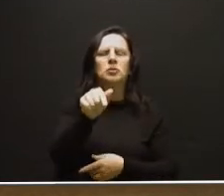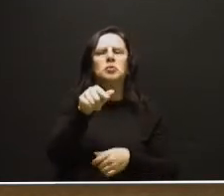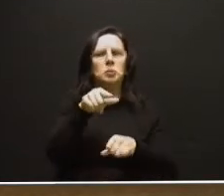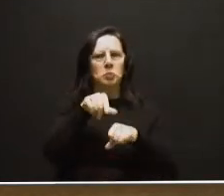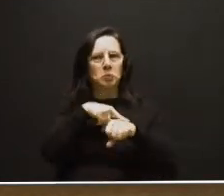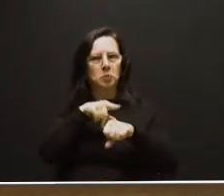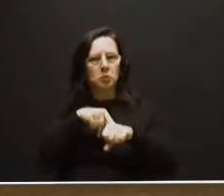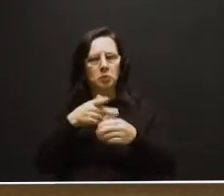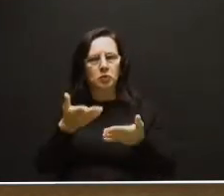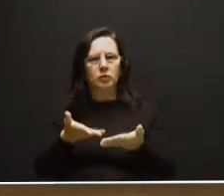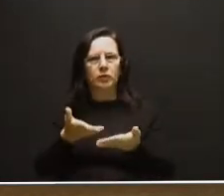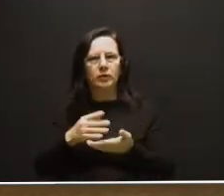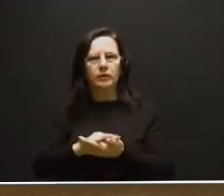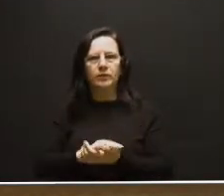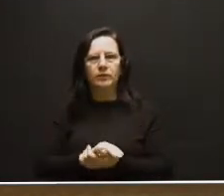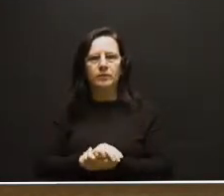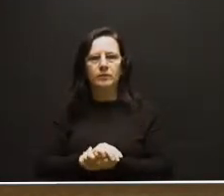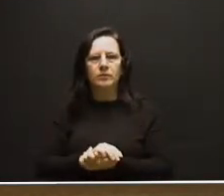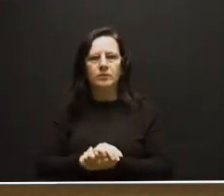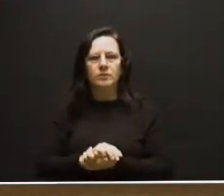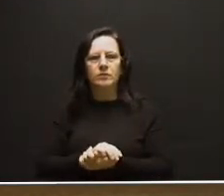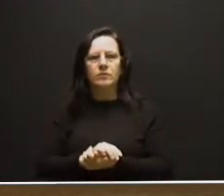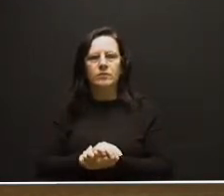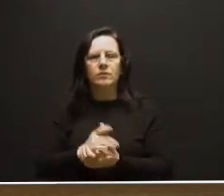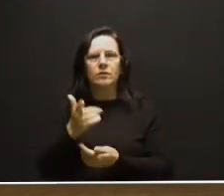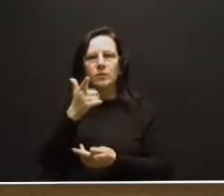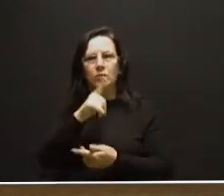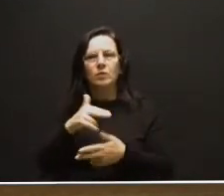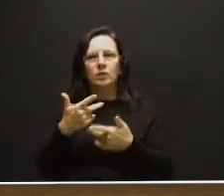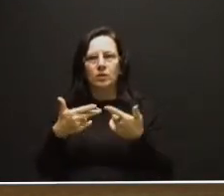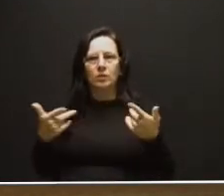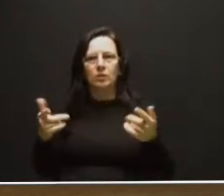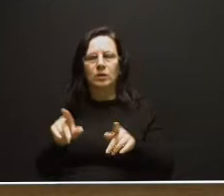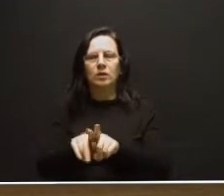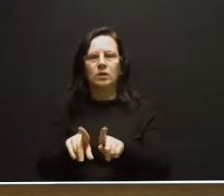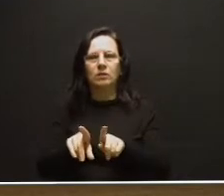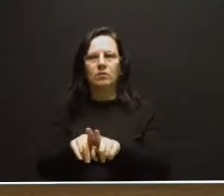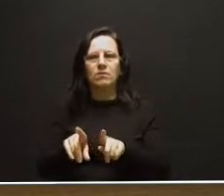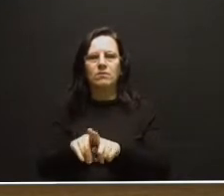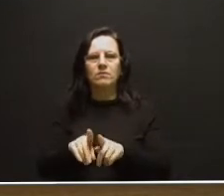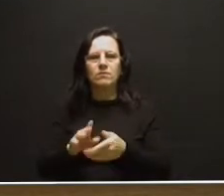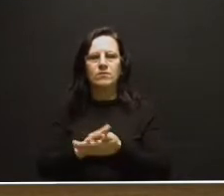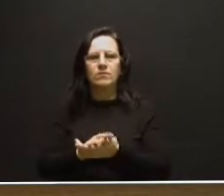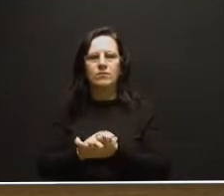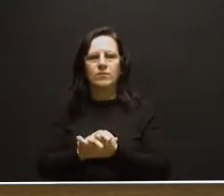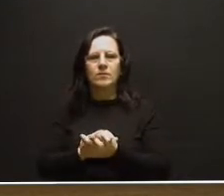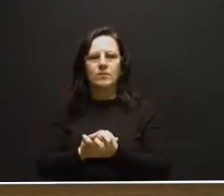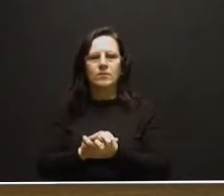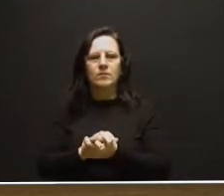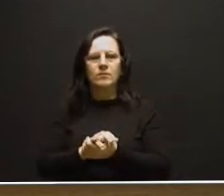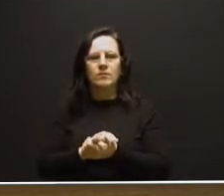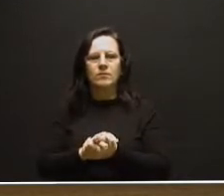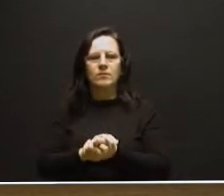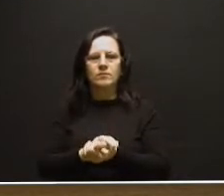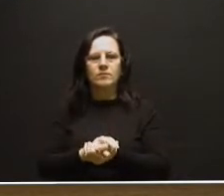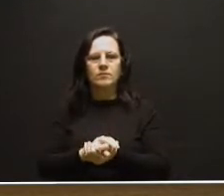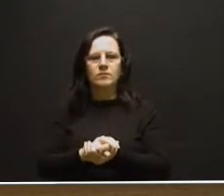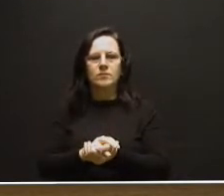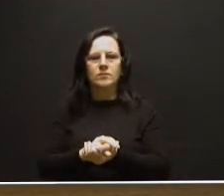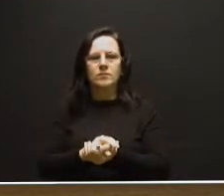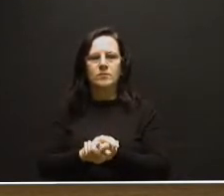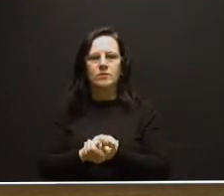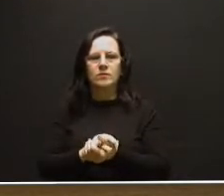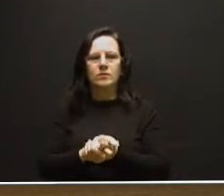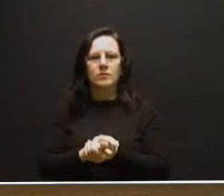ele tomou a providência que lhe tomaram aqui até abismado colocou